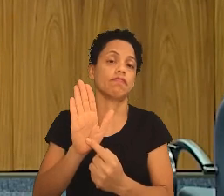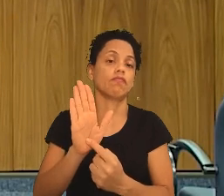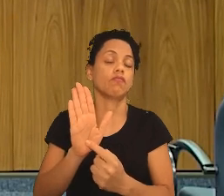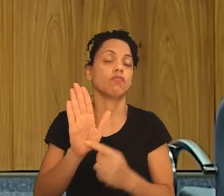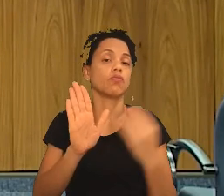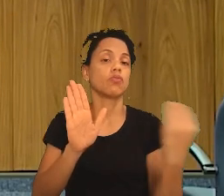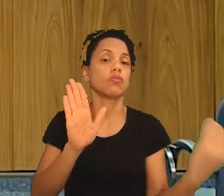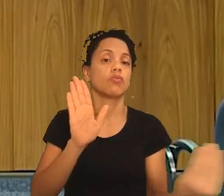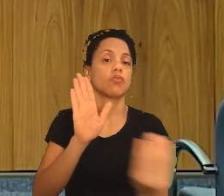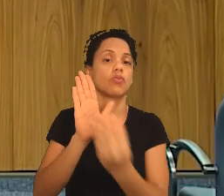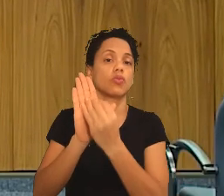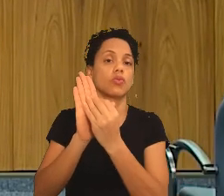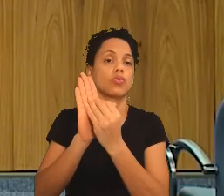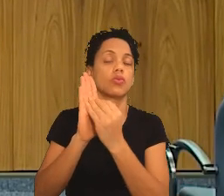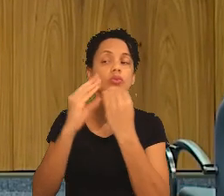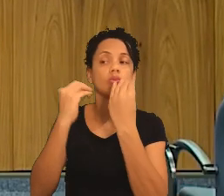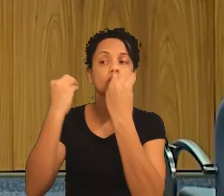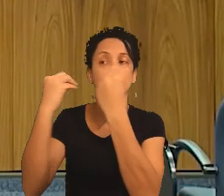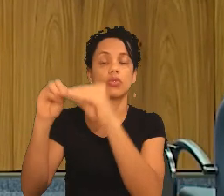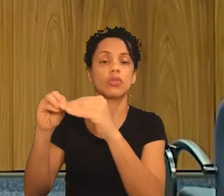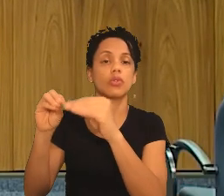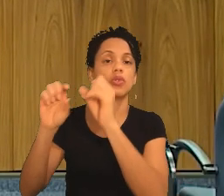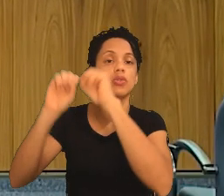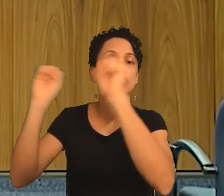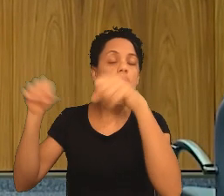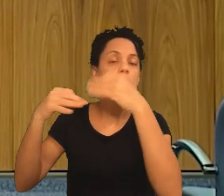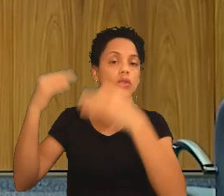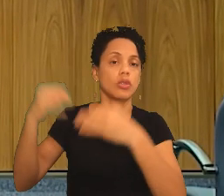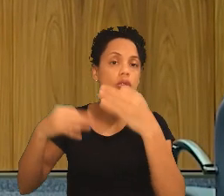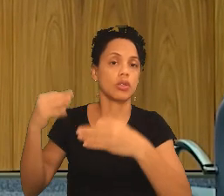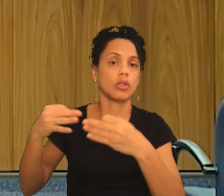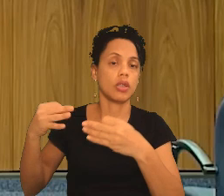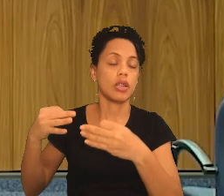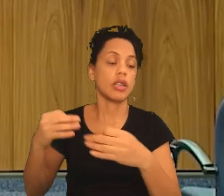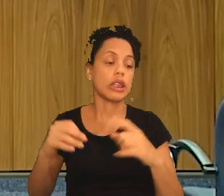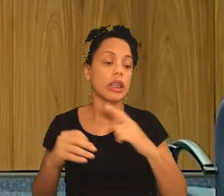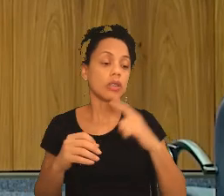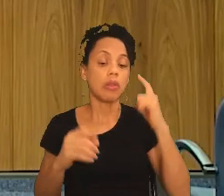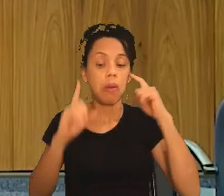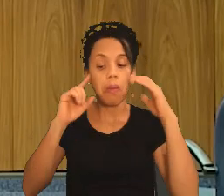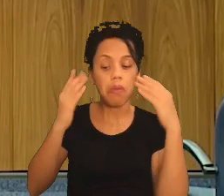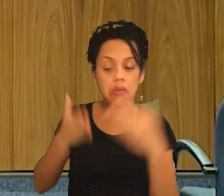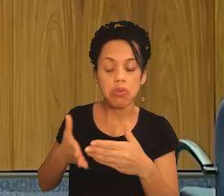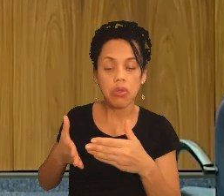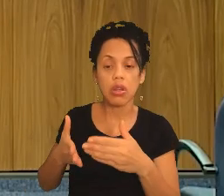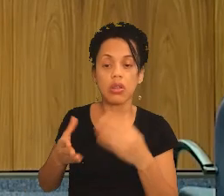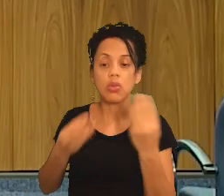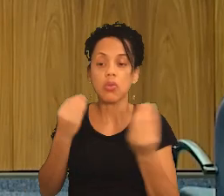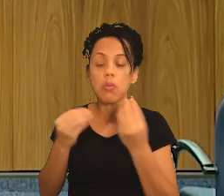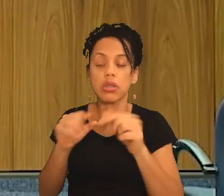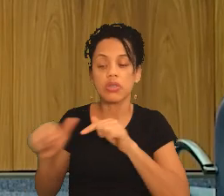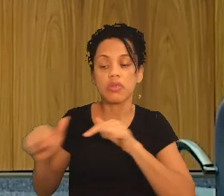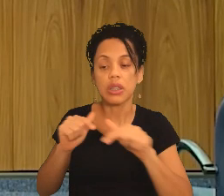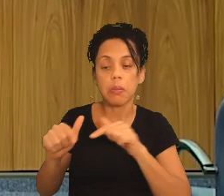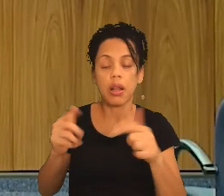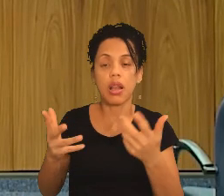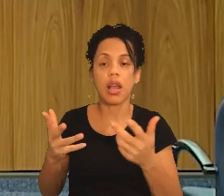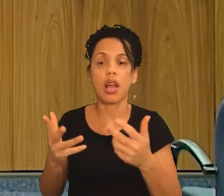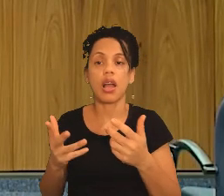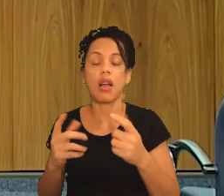que memórias orais e falas dos grupos, né? E como isso a gente pode trazer e, de certa forma,